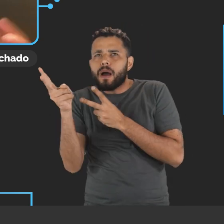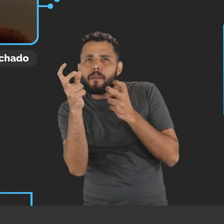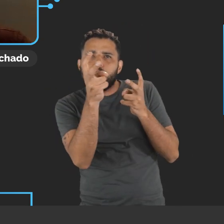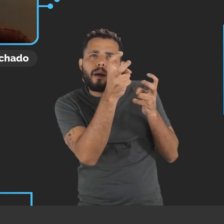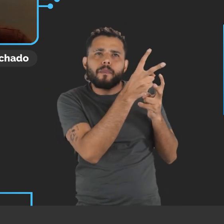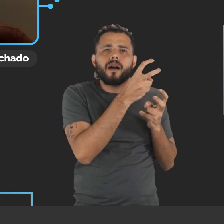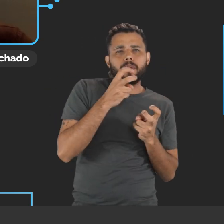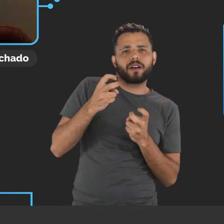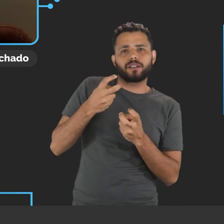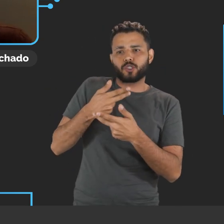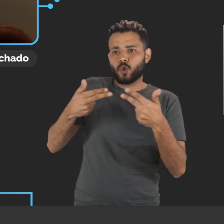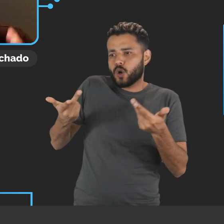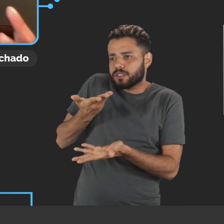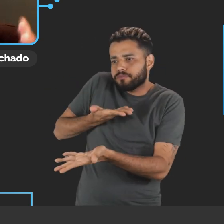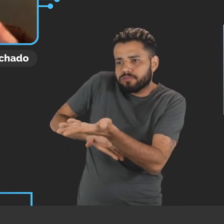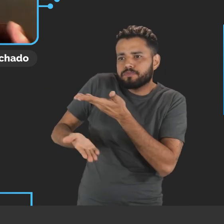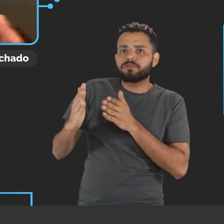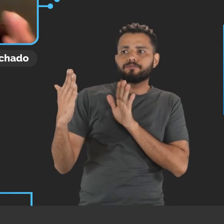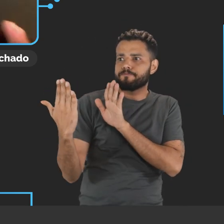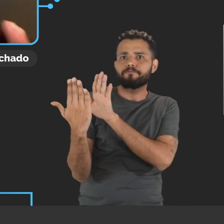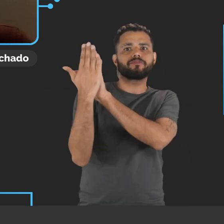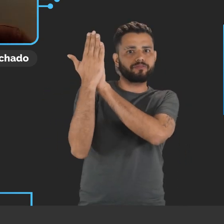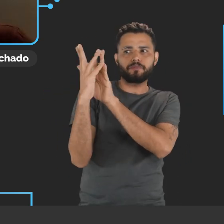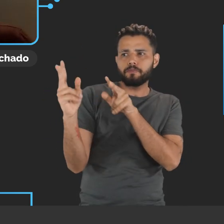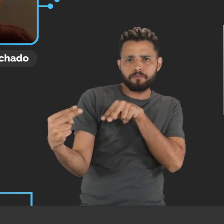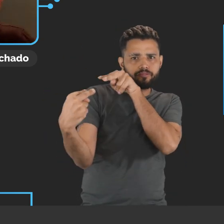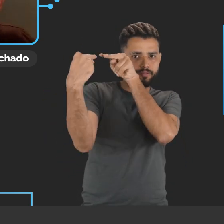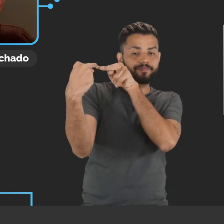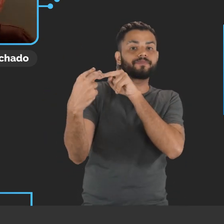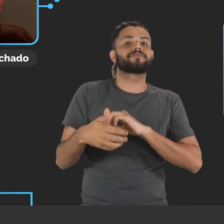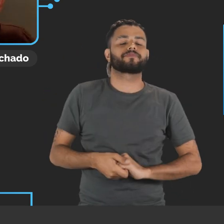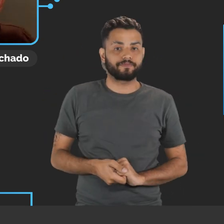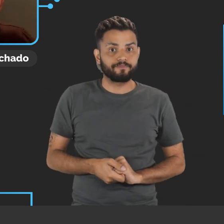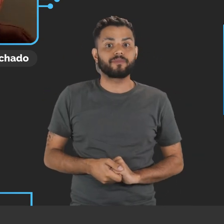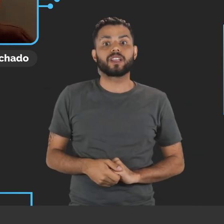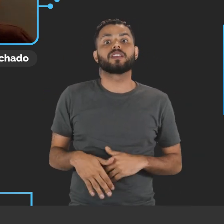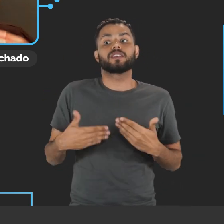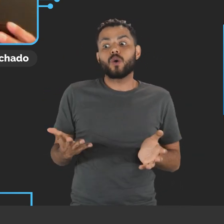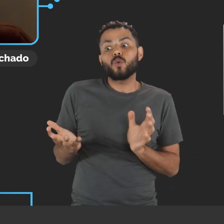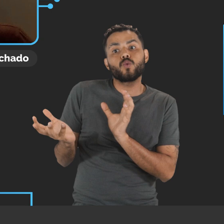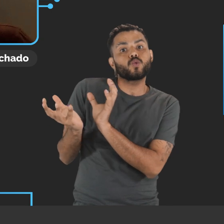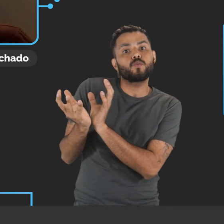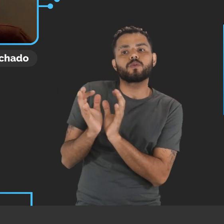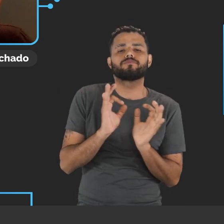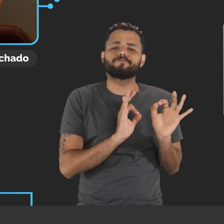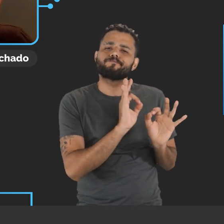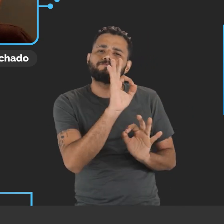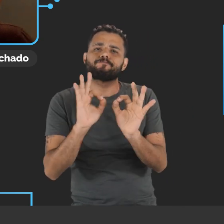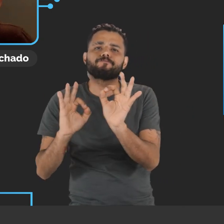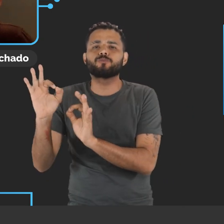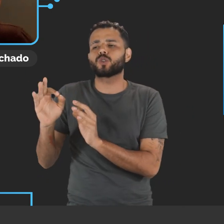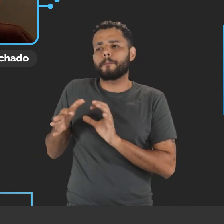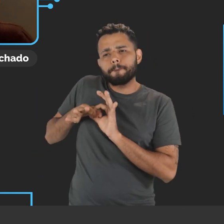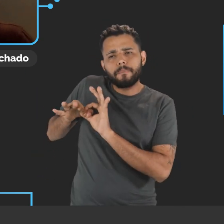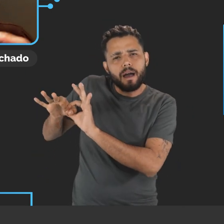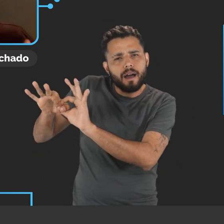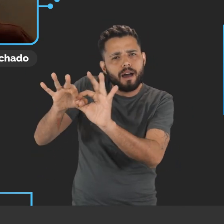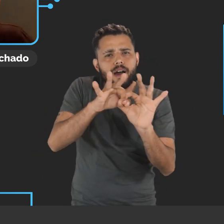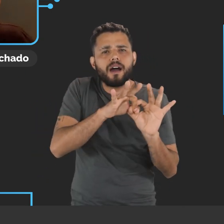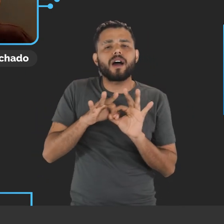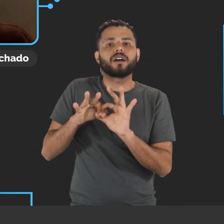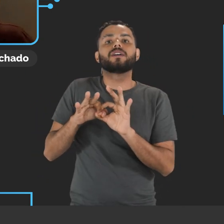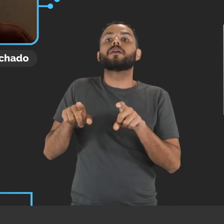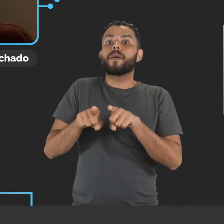a percepção de coisas ali frente a frente, né? Mas o grupo se organizou, o grupo se